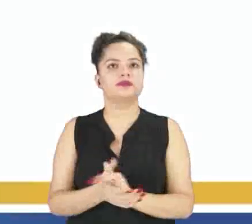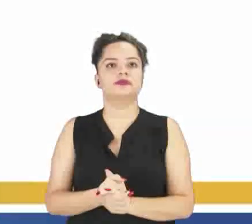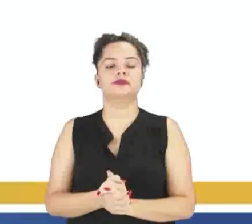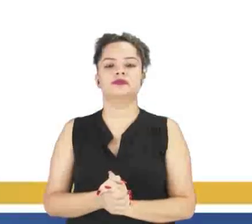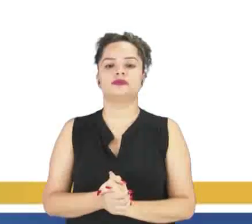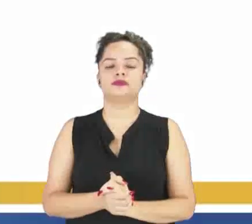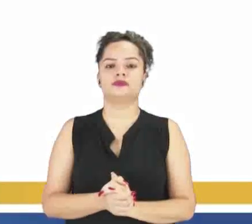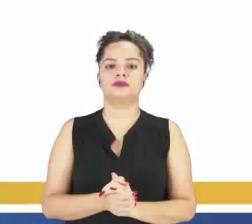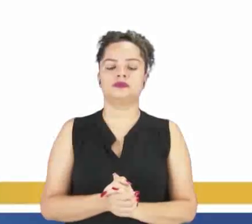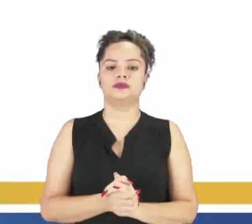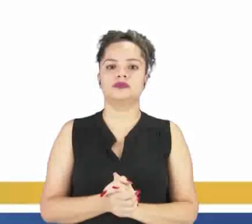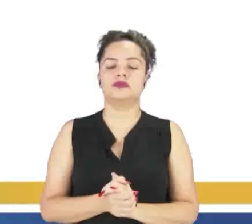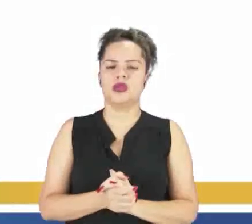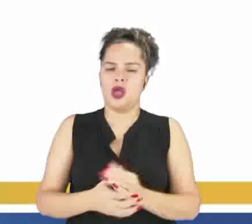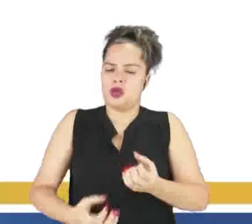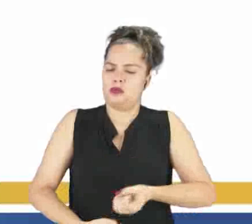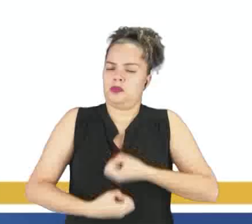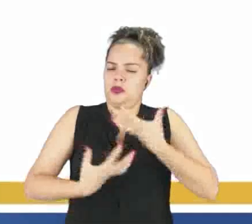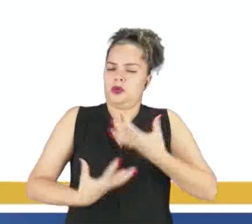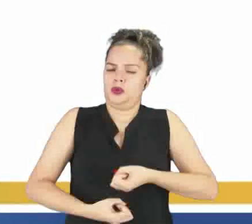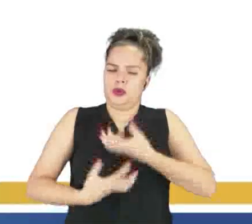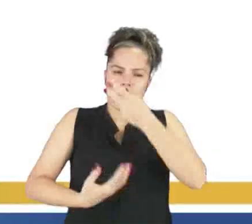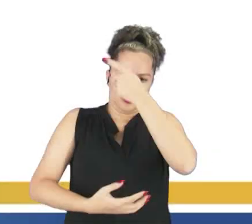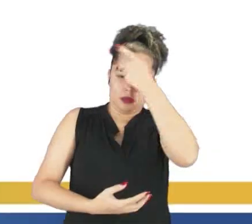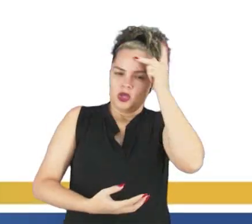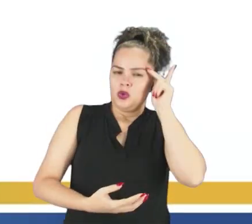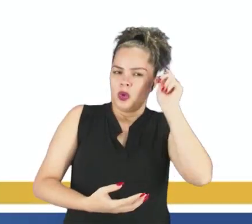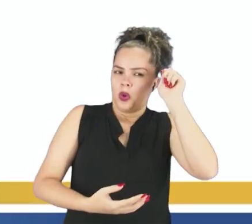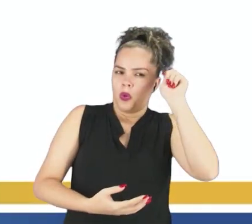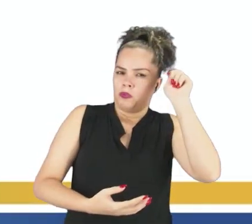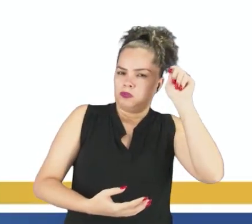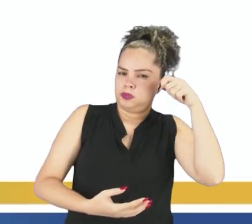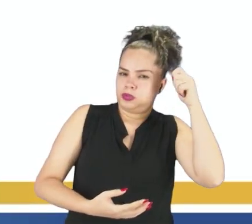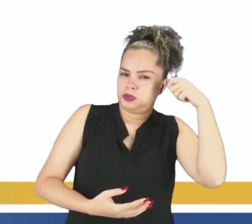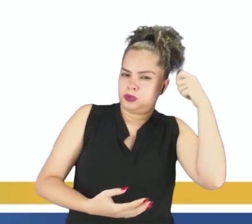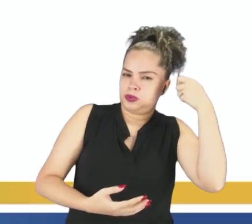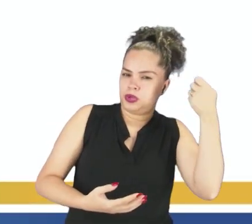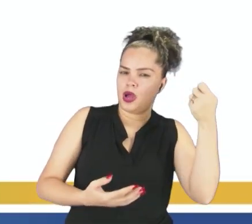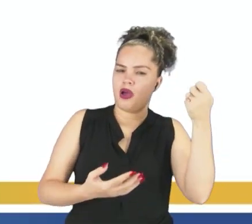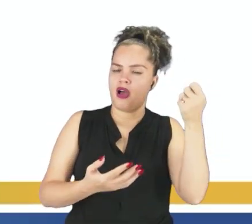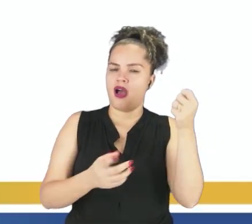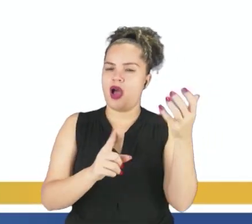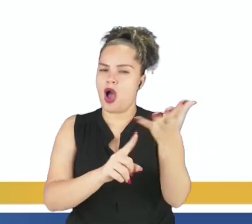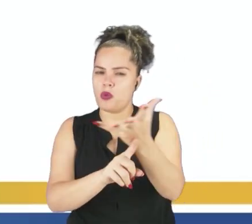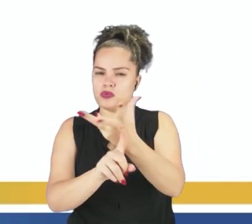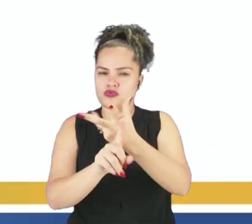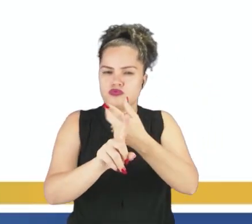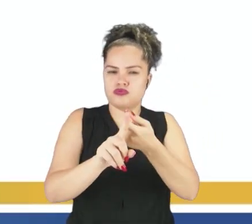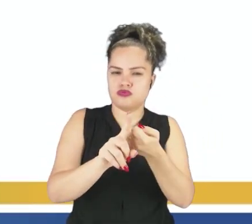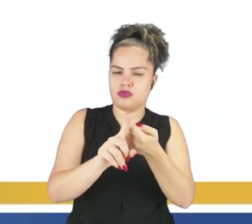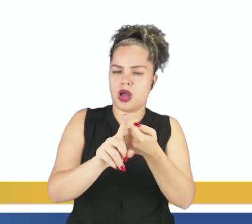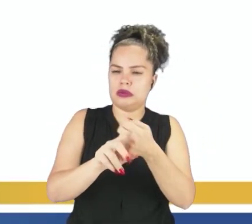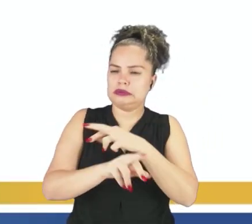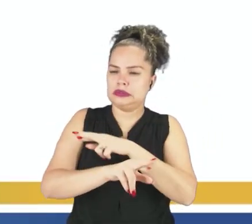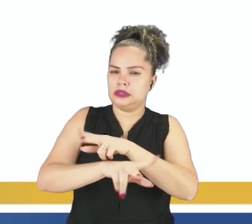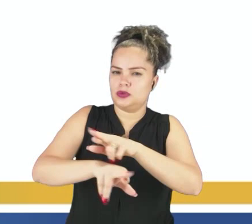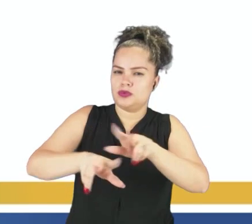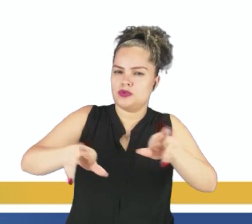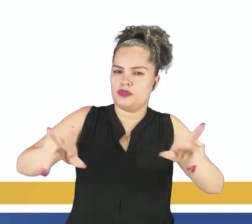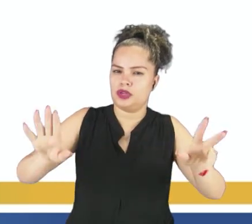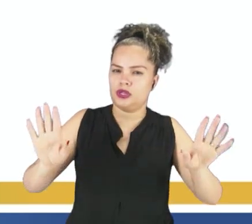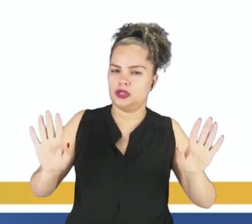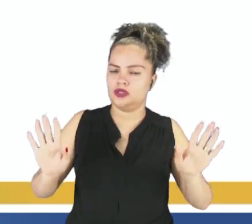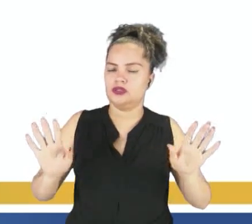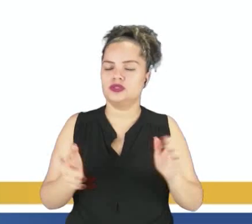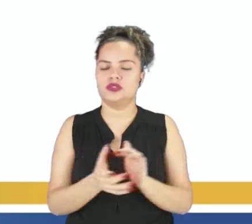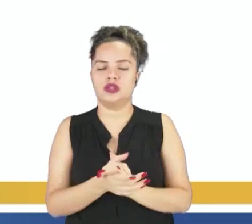bem. A inspiração para muitos artistas, pessoal, realizarem seus trabalhos pode ocorrer de várias maneiras.